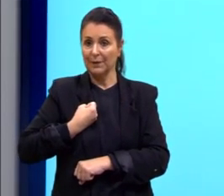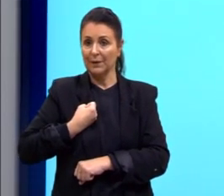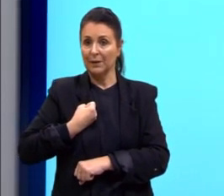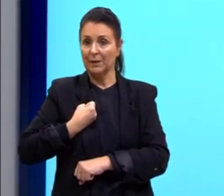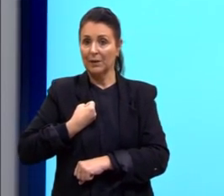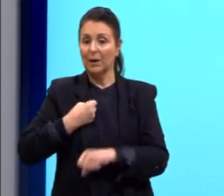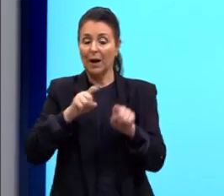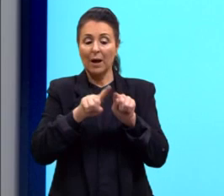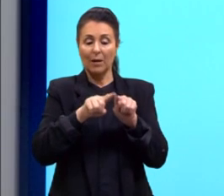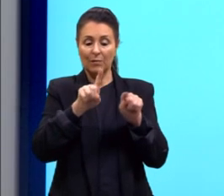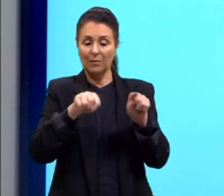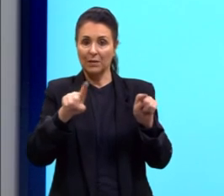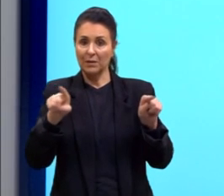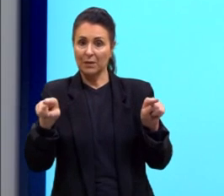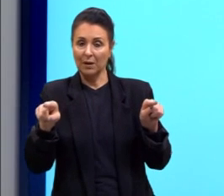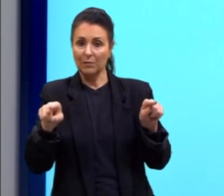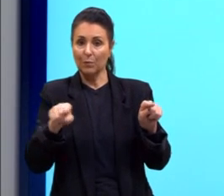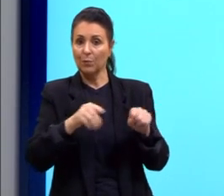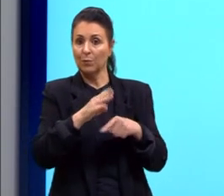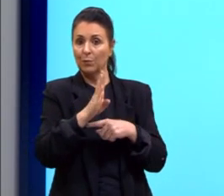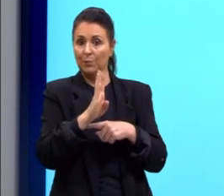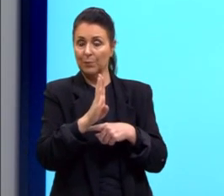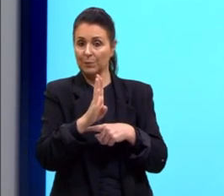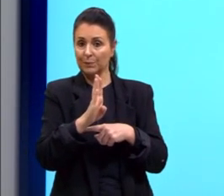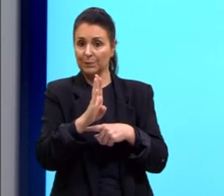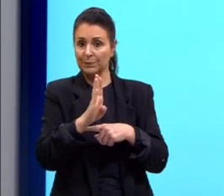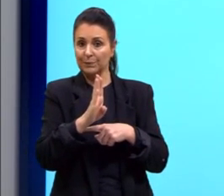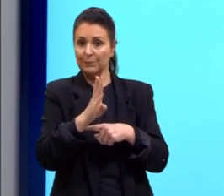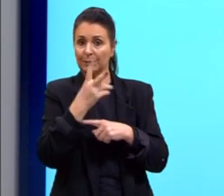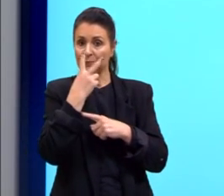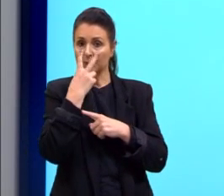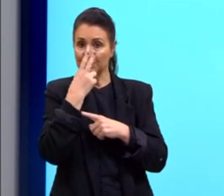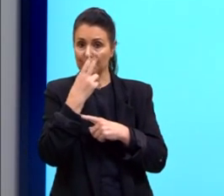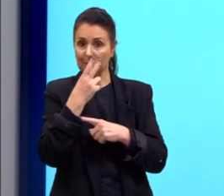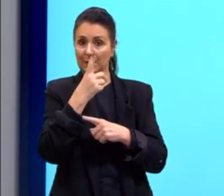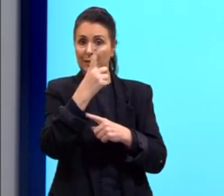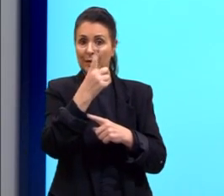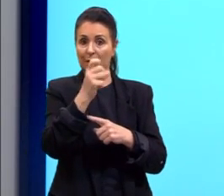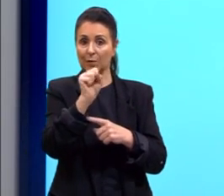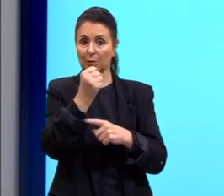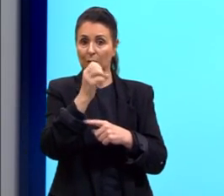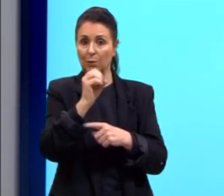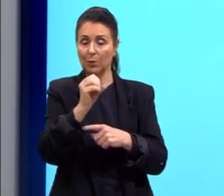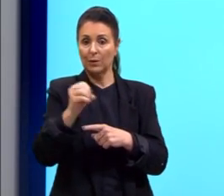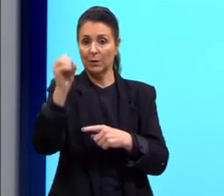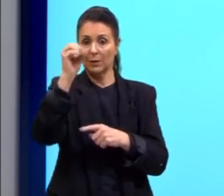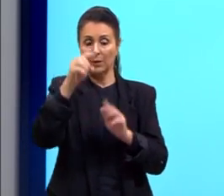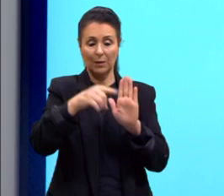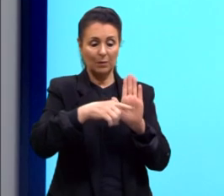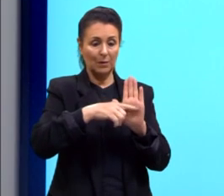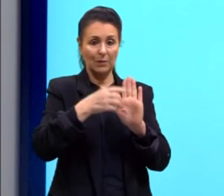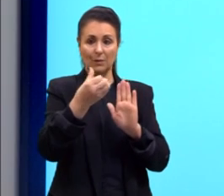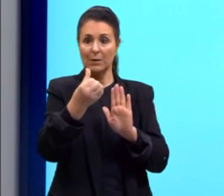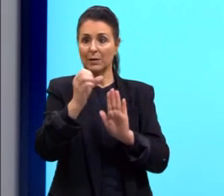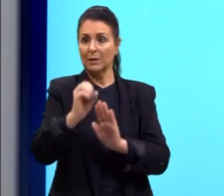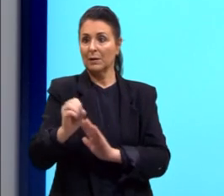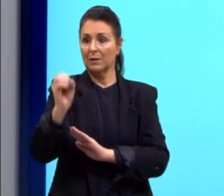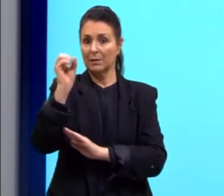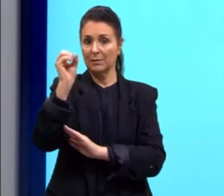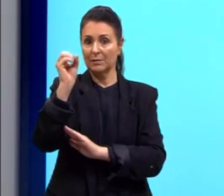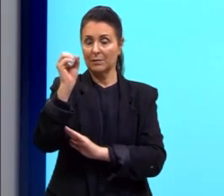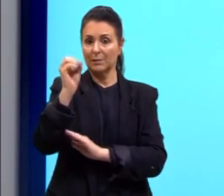a variável aqui letra B vai ser igual então é 180 - 60